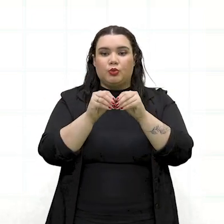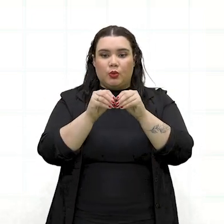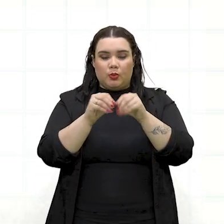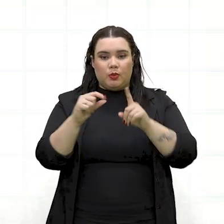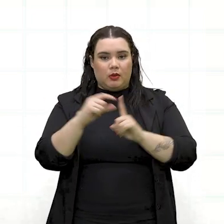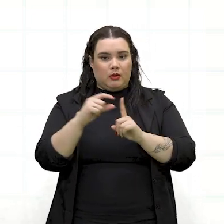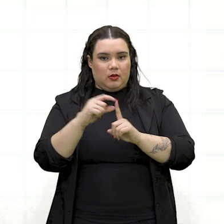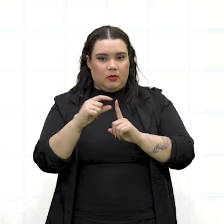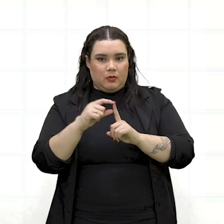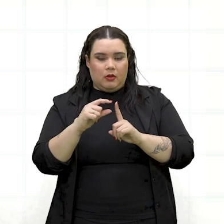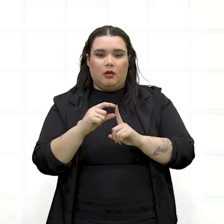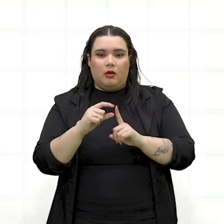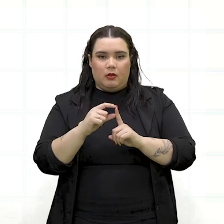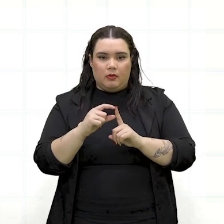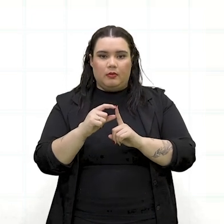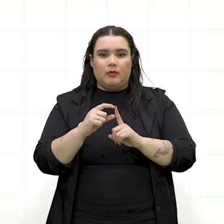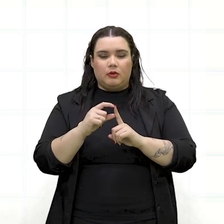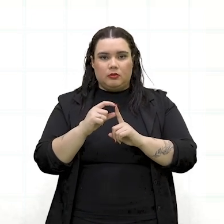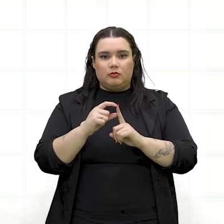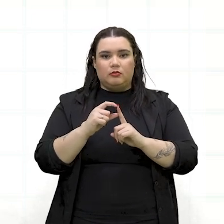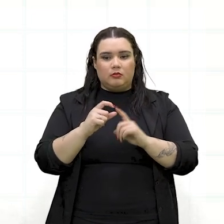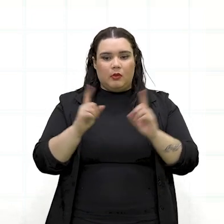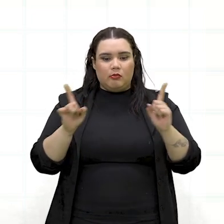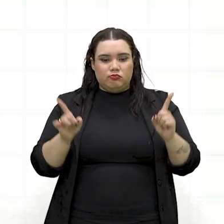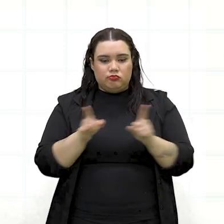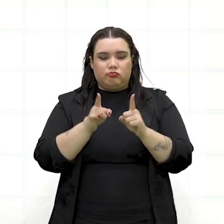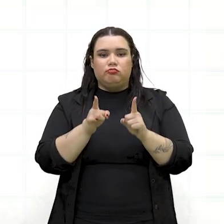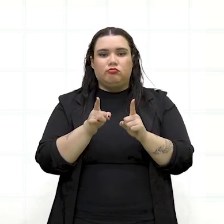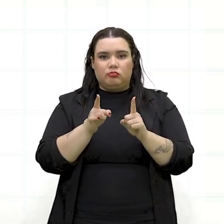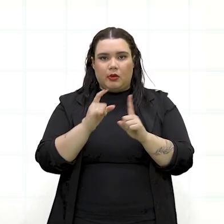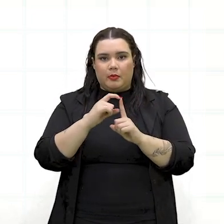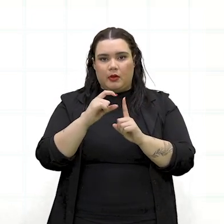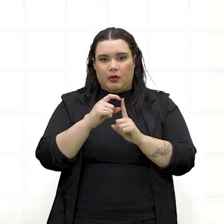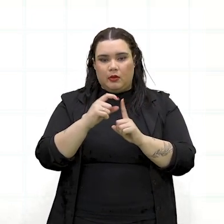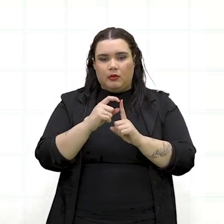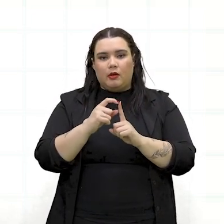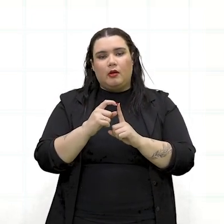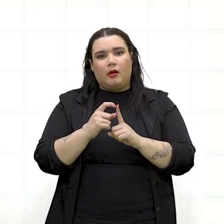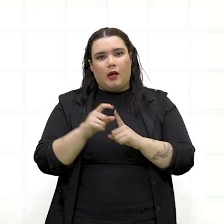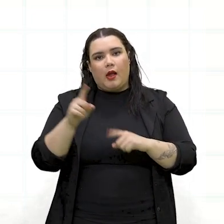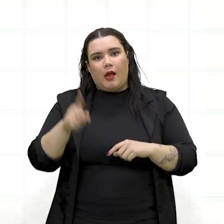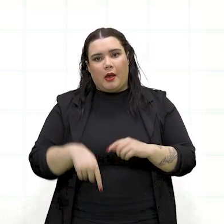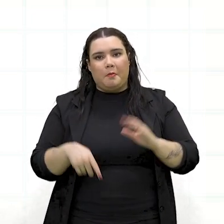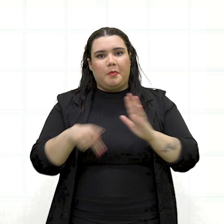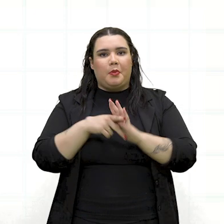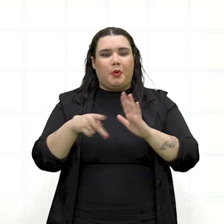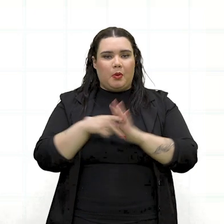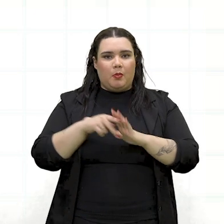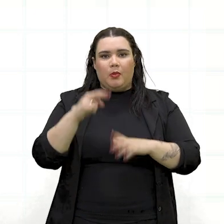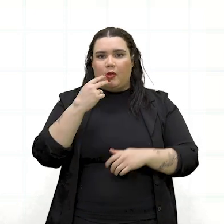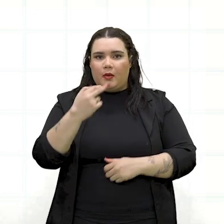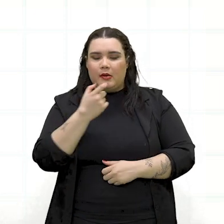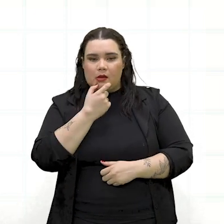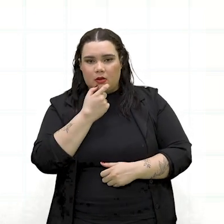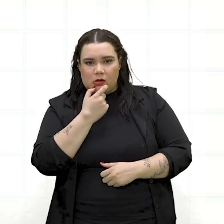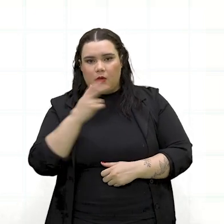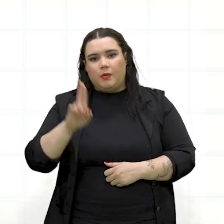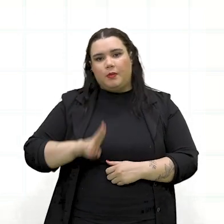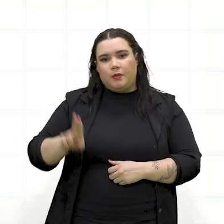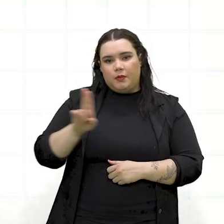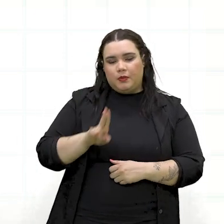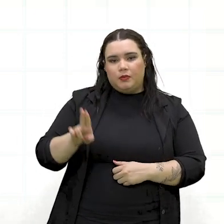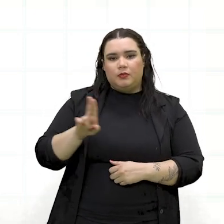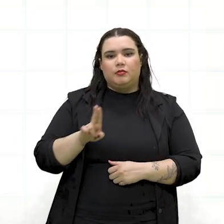gente reduz as palavras, diminui o tamanho delas. Isso é muito típico da língua inglesa. E aí, eles usam